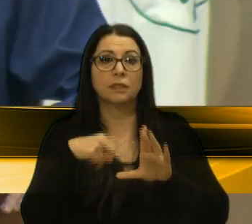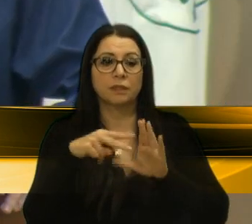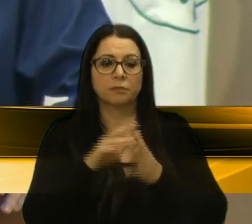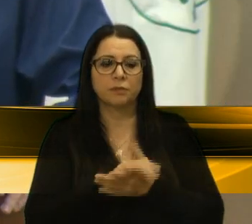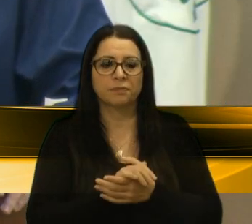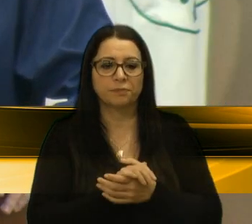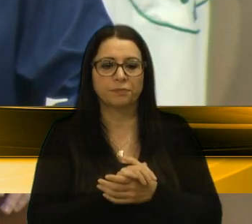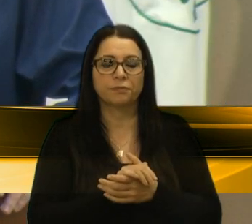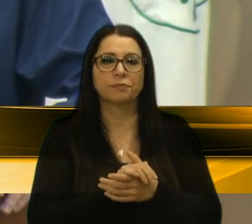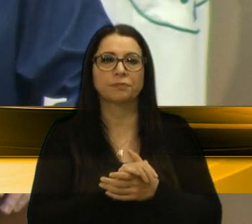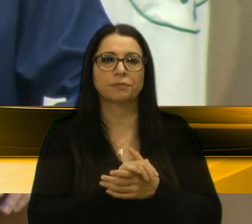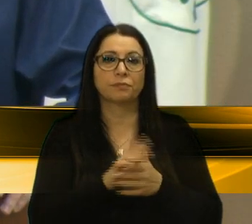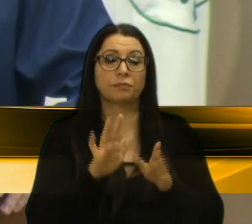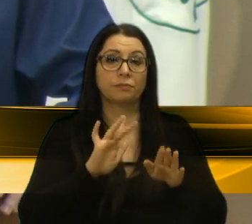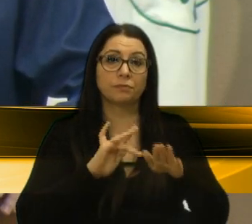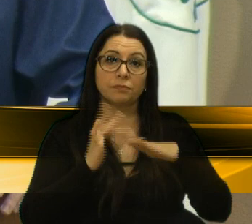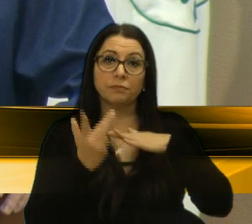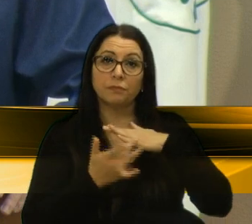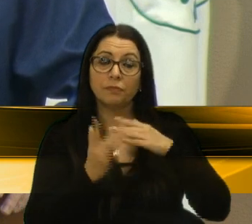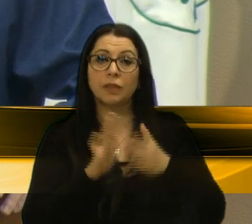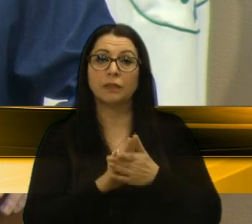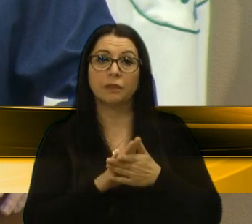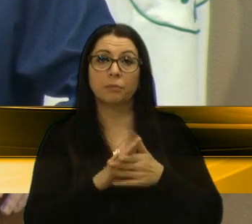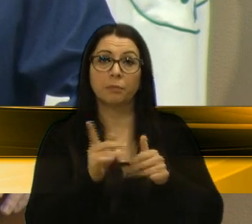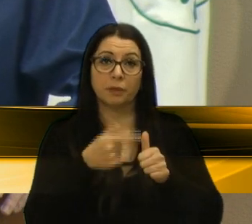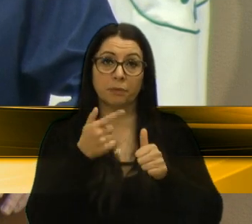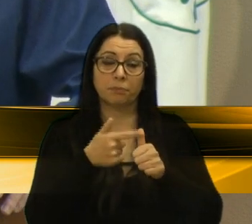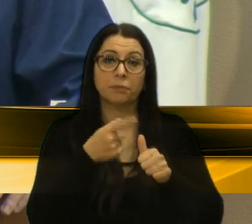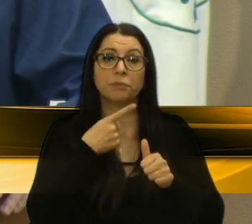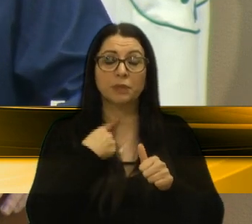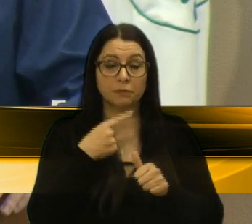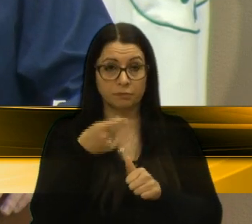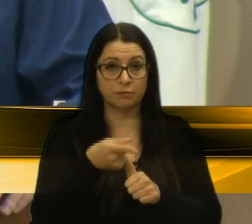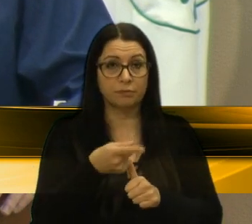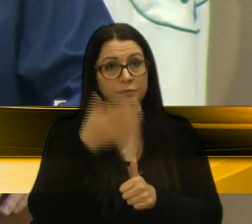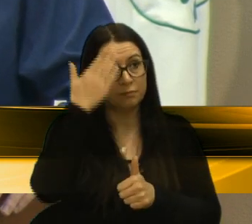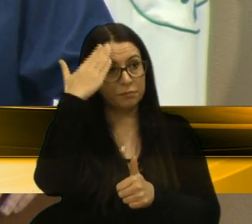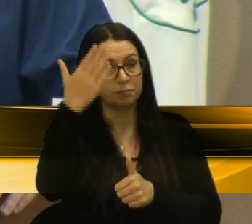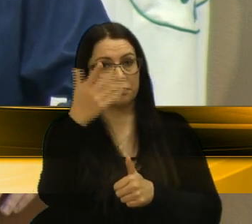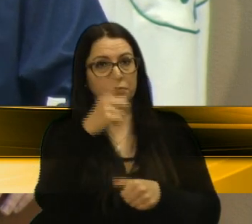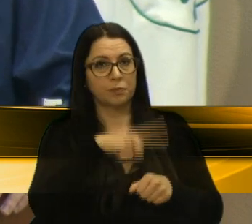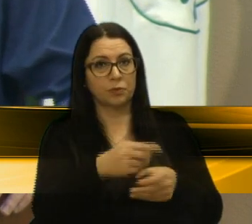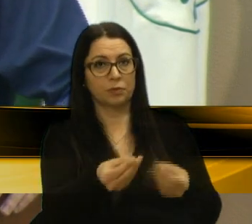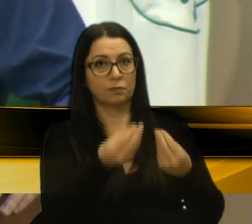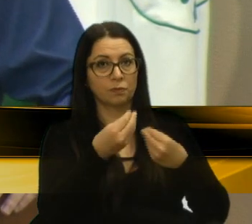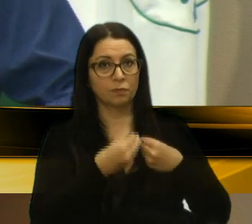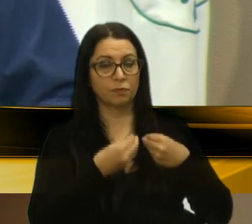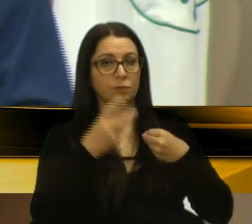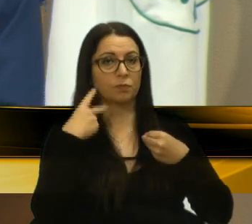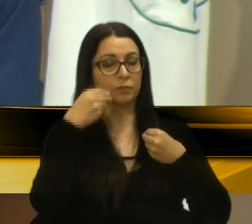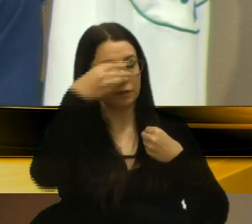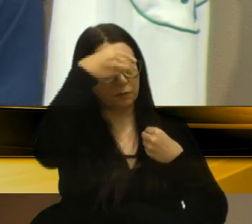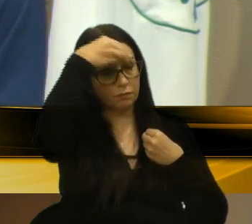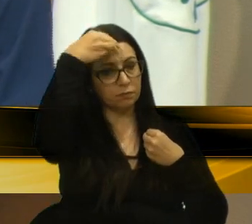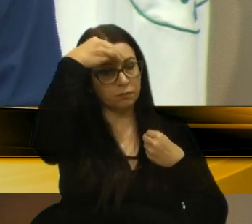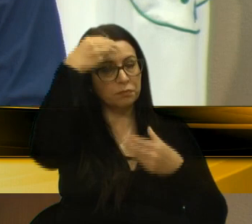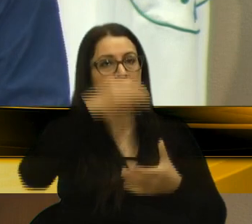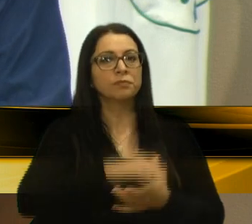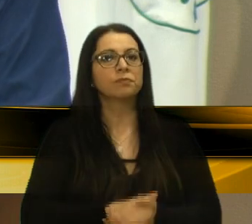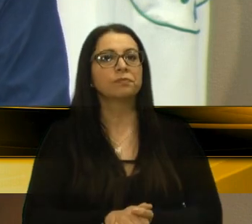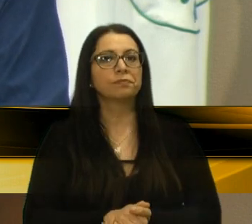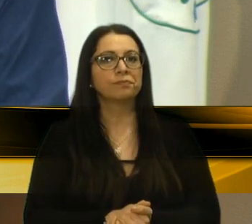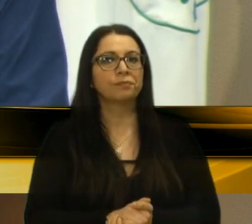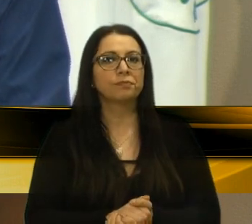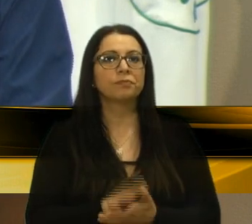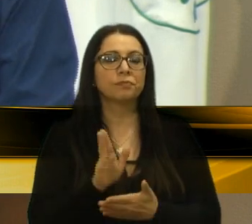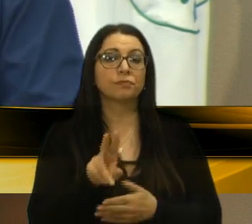através das redes sociais, nós primeiramente gostaria de agradecer o espaço cedido pelo vereador Kiko Girardi. E